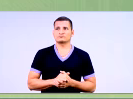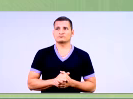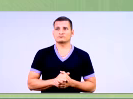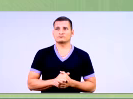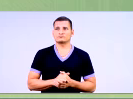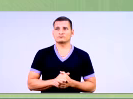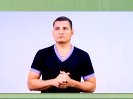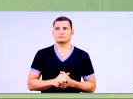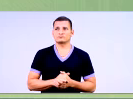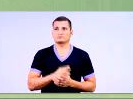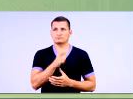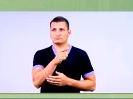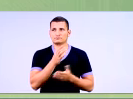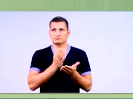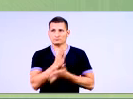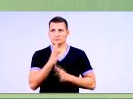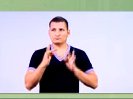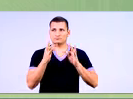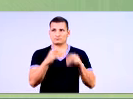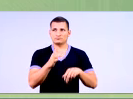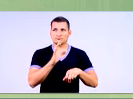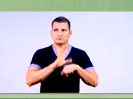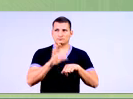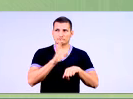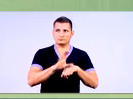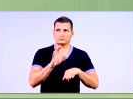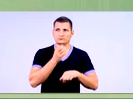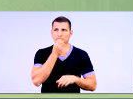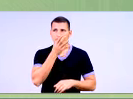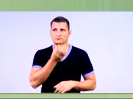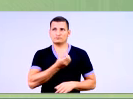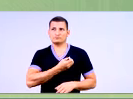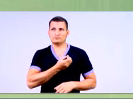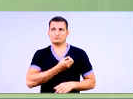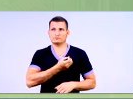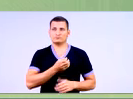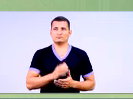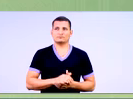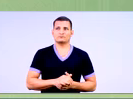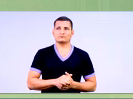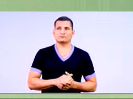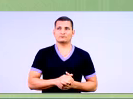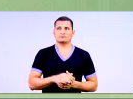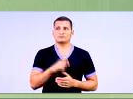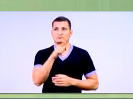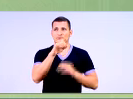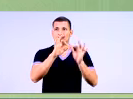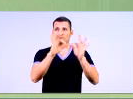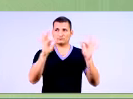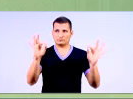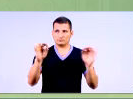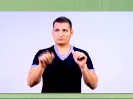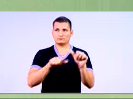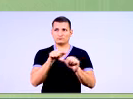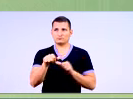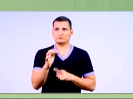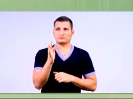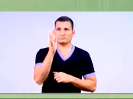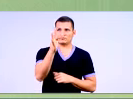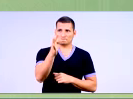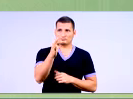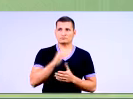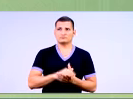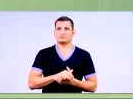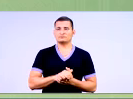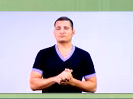Você passou em todos os cursos com boas notas. Então, eu tenho que colocar essa frase no futuro.